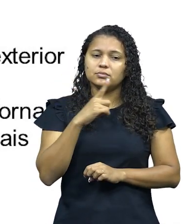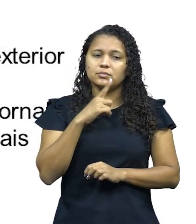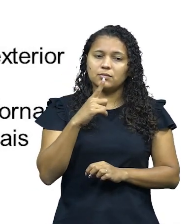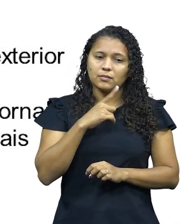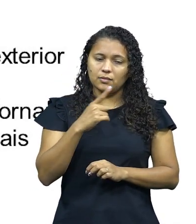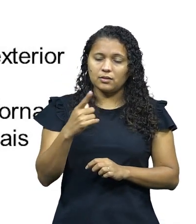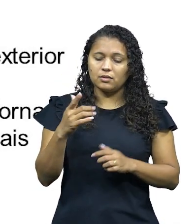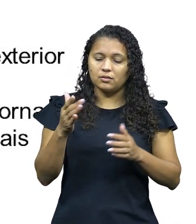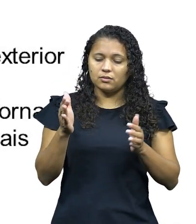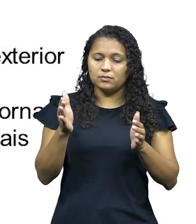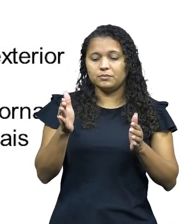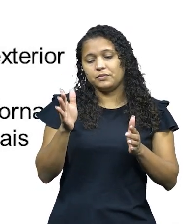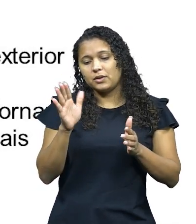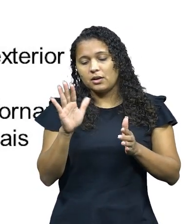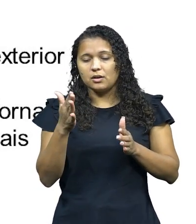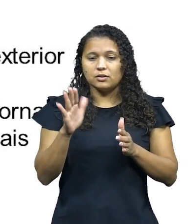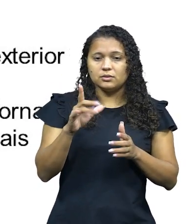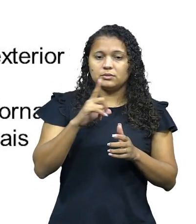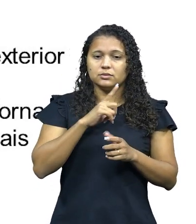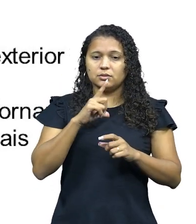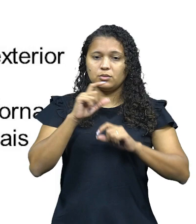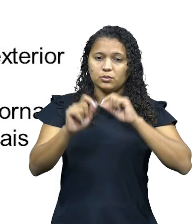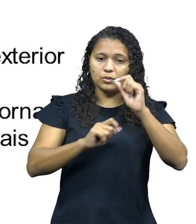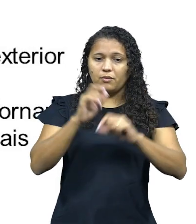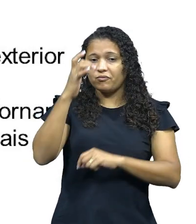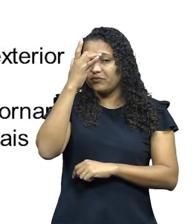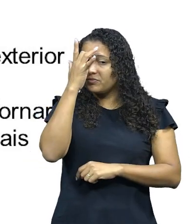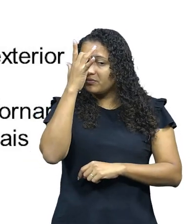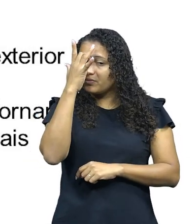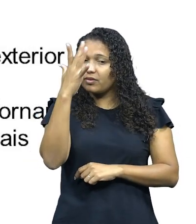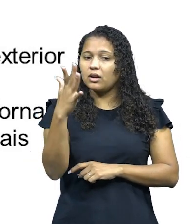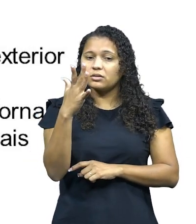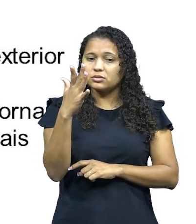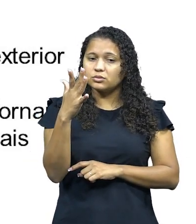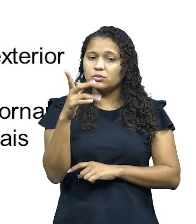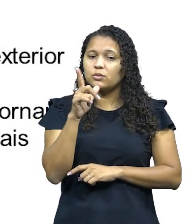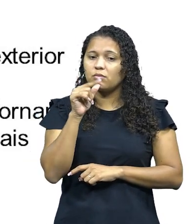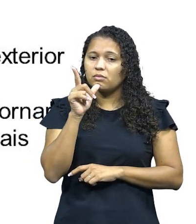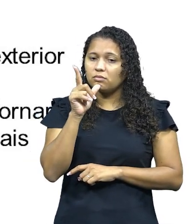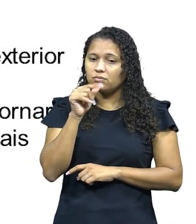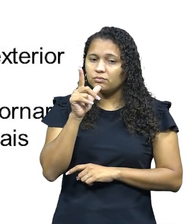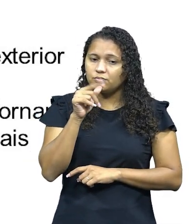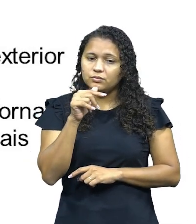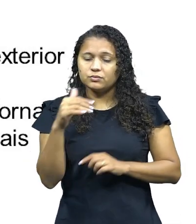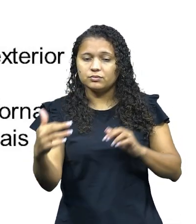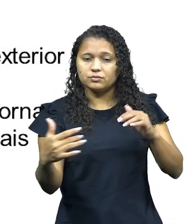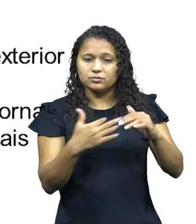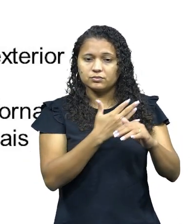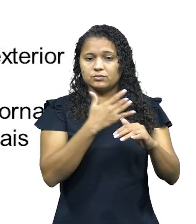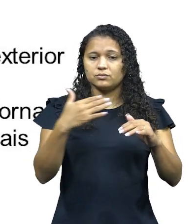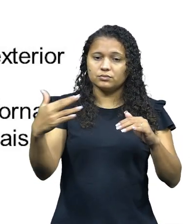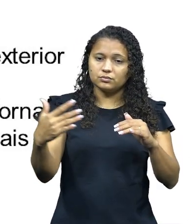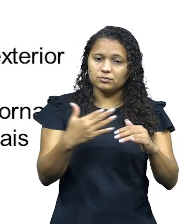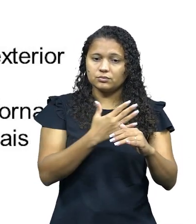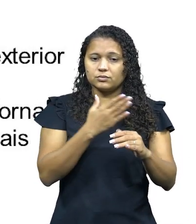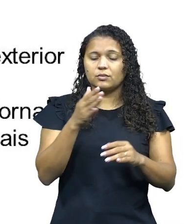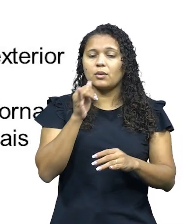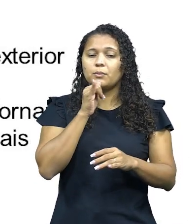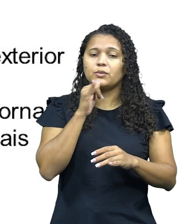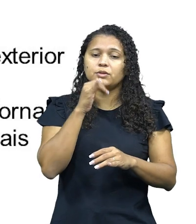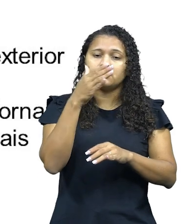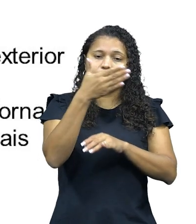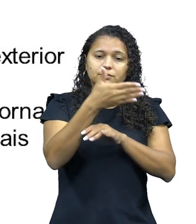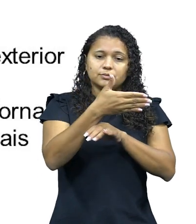forma exterior que ela é projetada para facilitar o escoamento da água e para tornar a ação do leme e